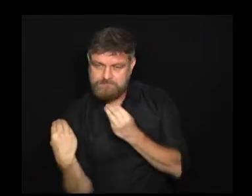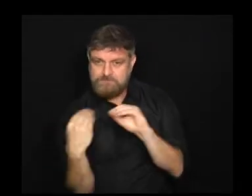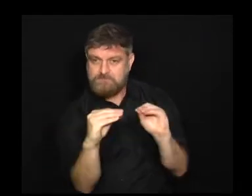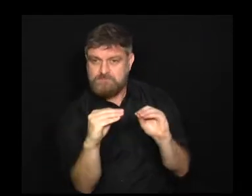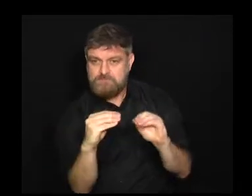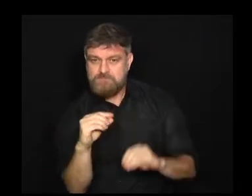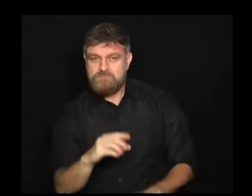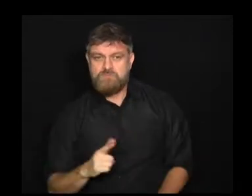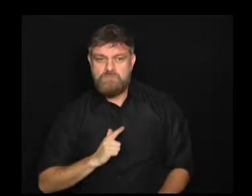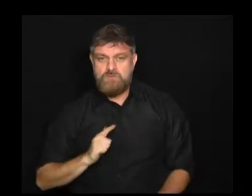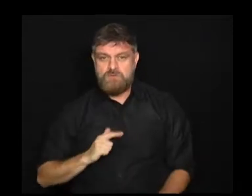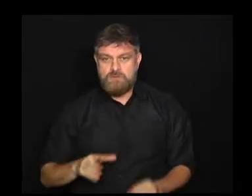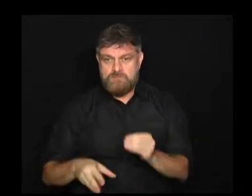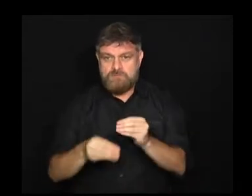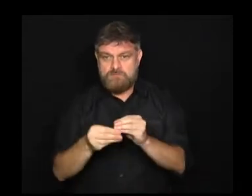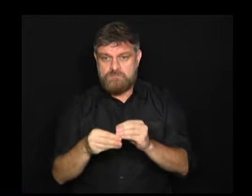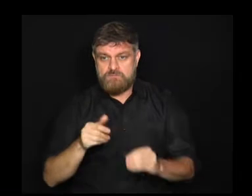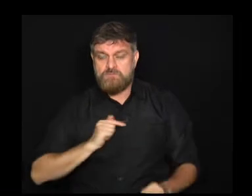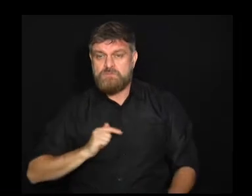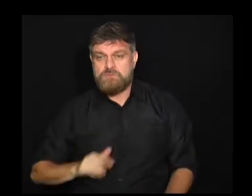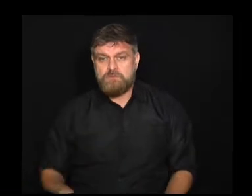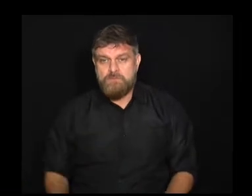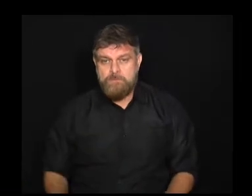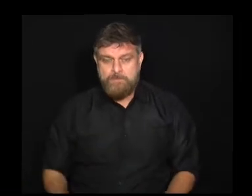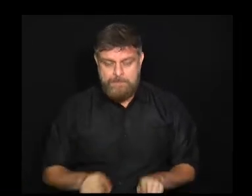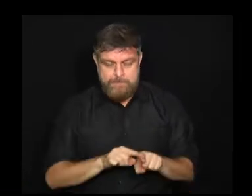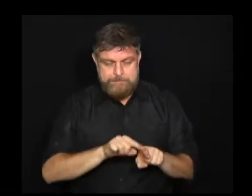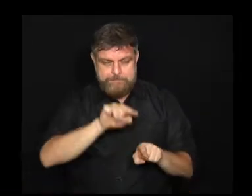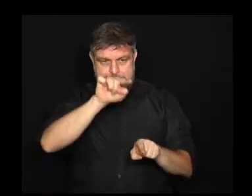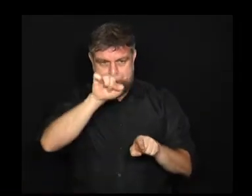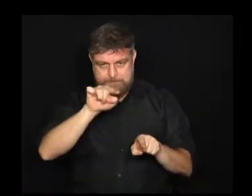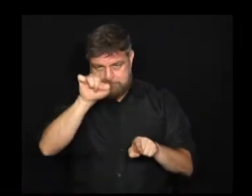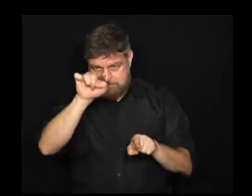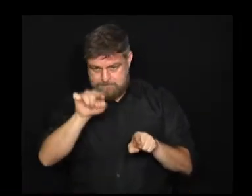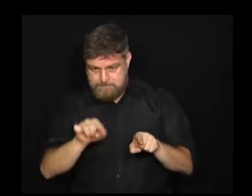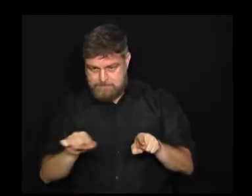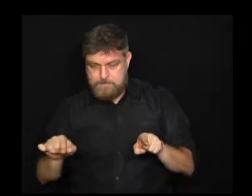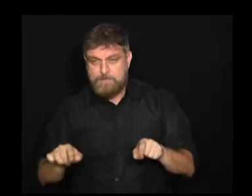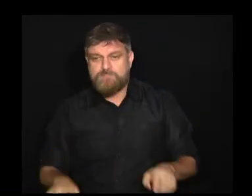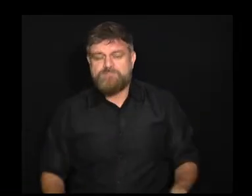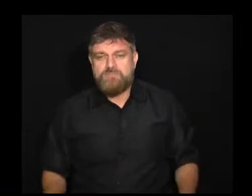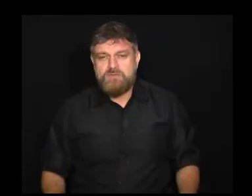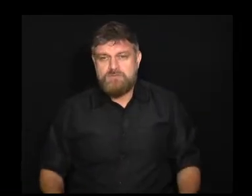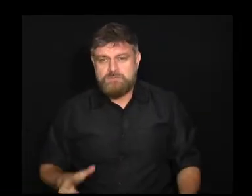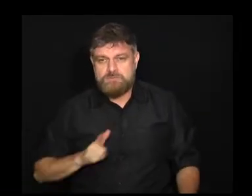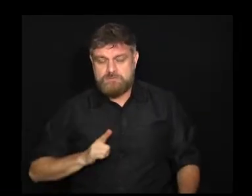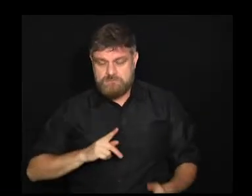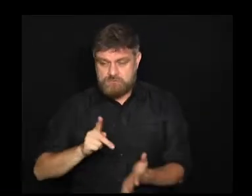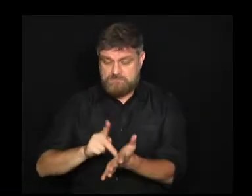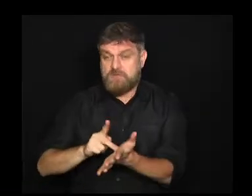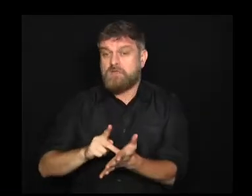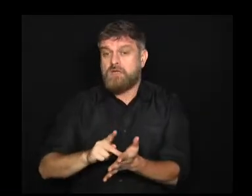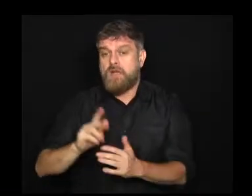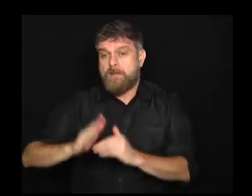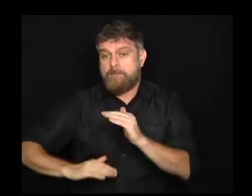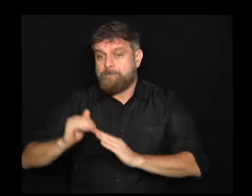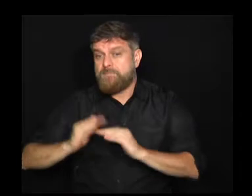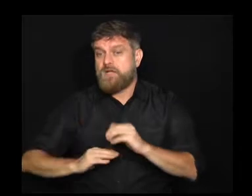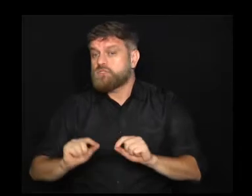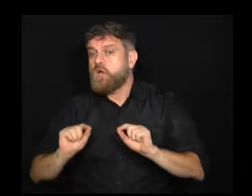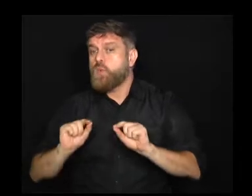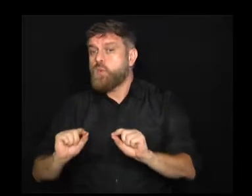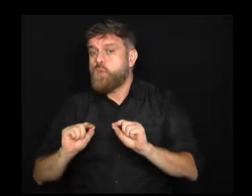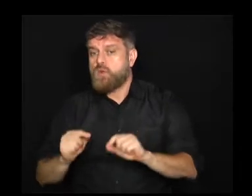um adicional, que é o desvio padrão vezes 2, né? Então, na verdade, o que a gente está fazendo, em outras